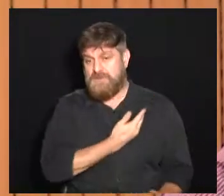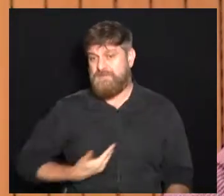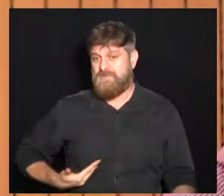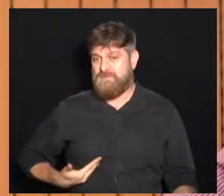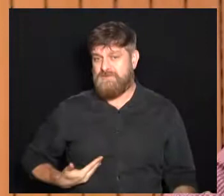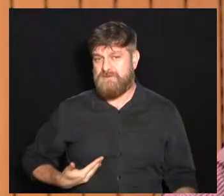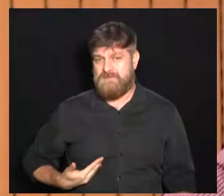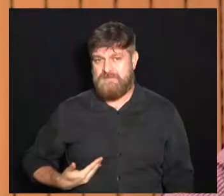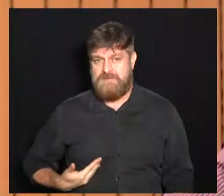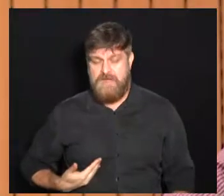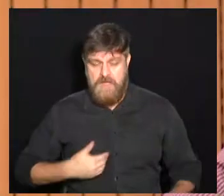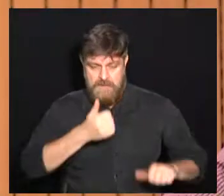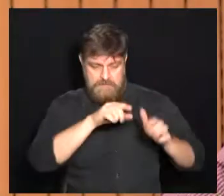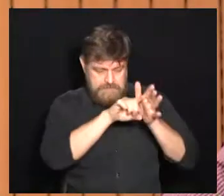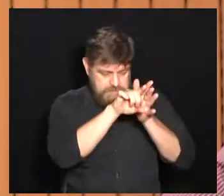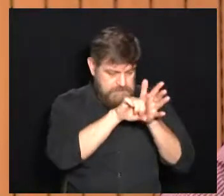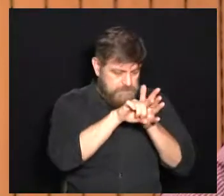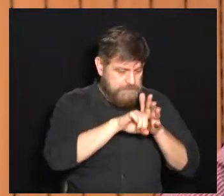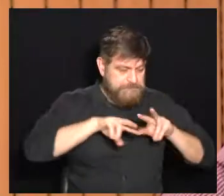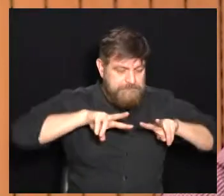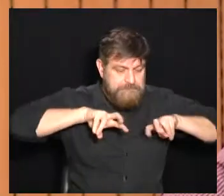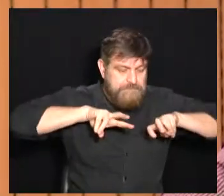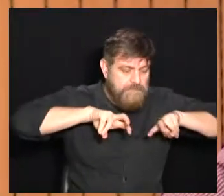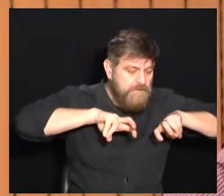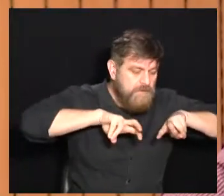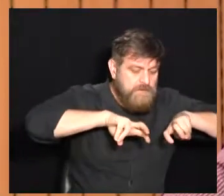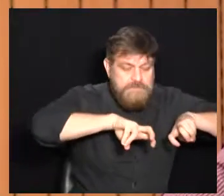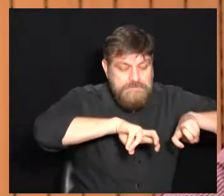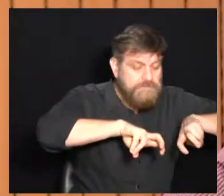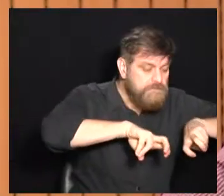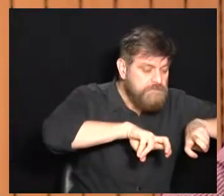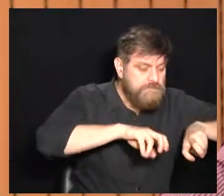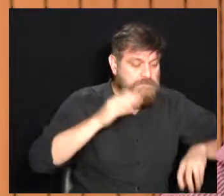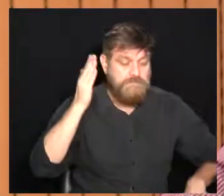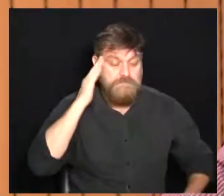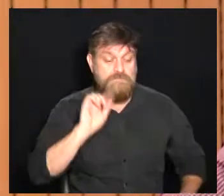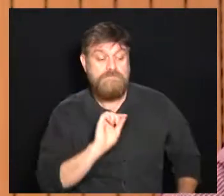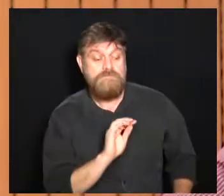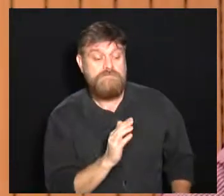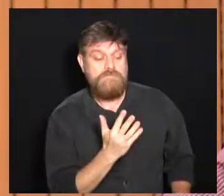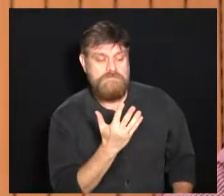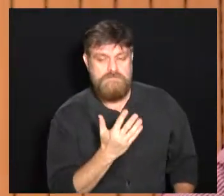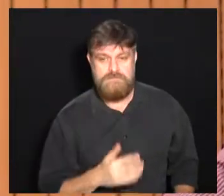é apurar. É apurar. Tá?